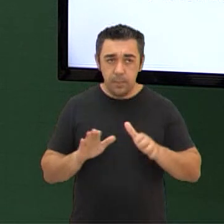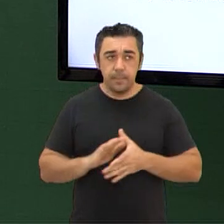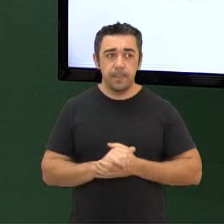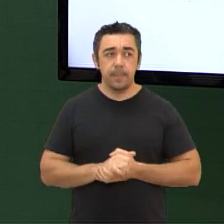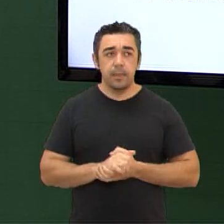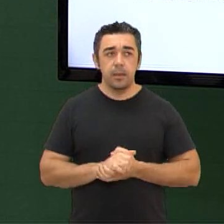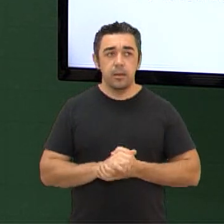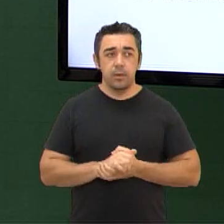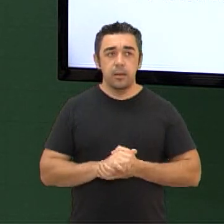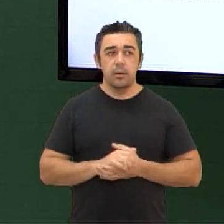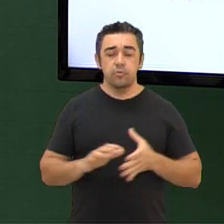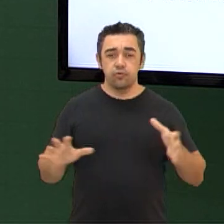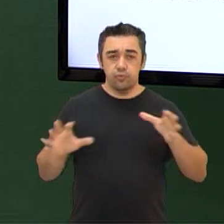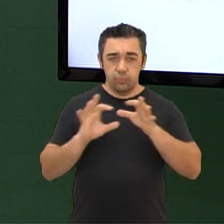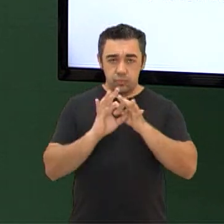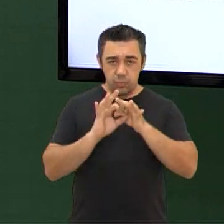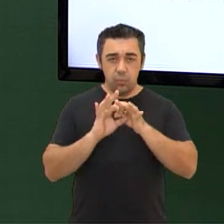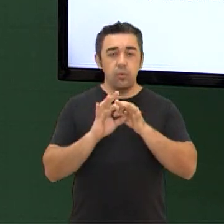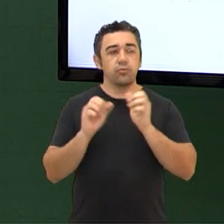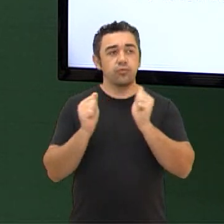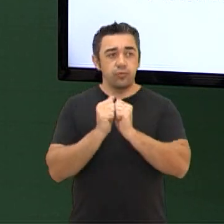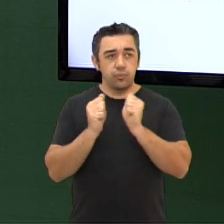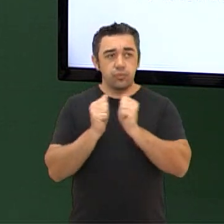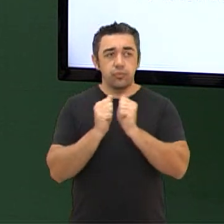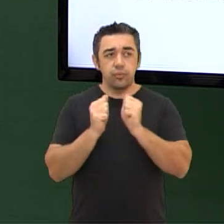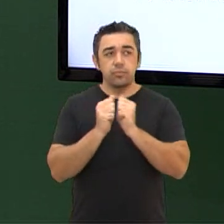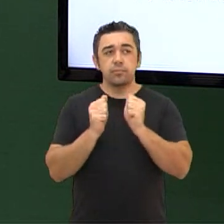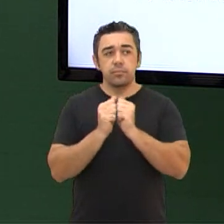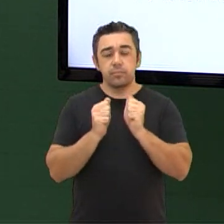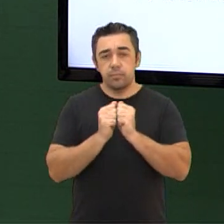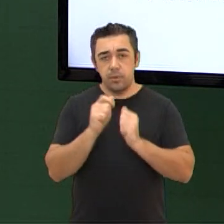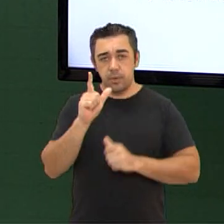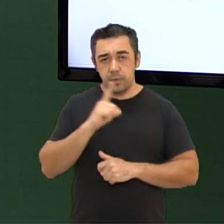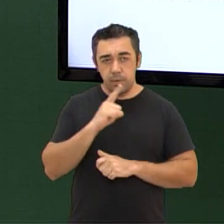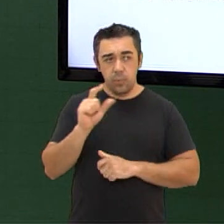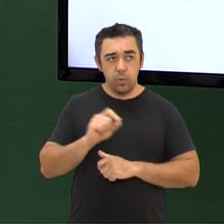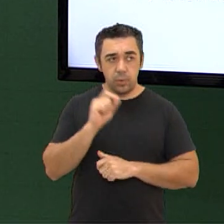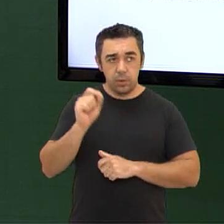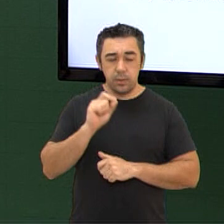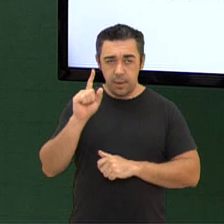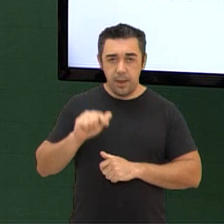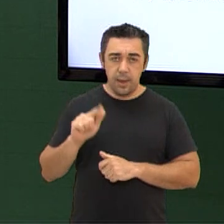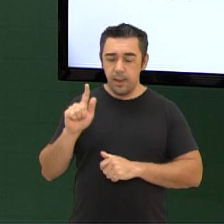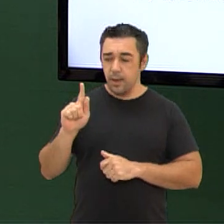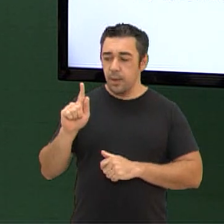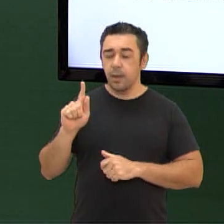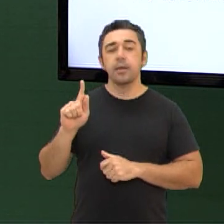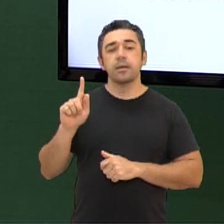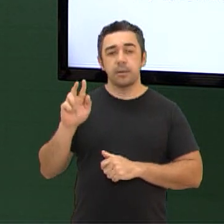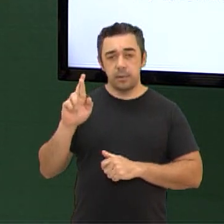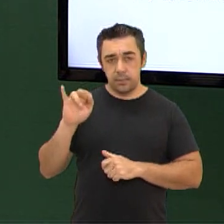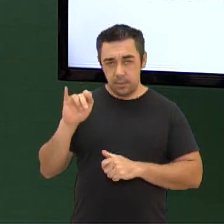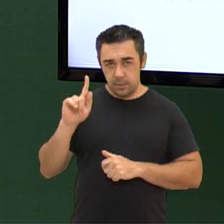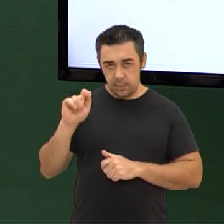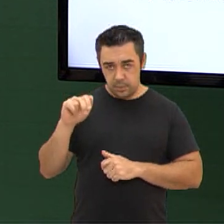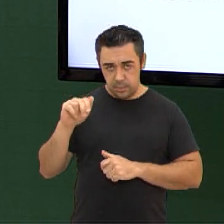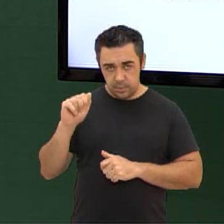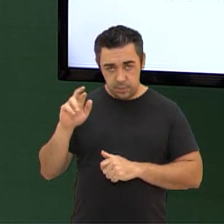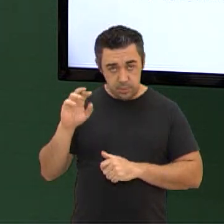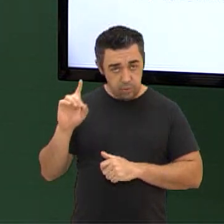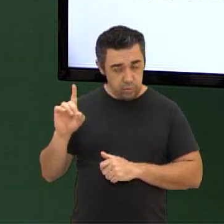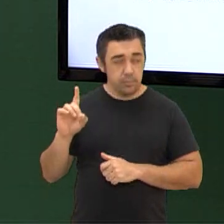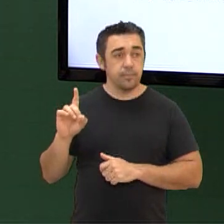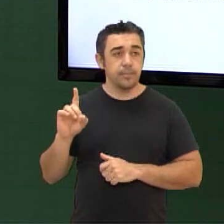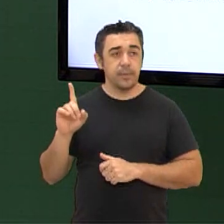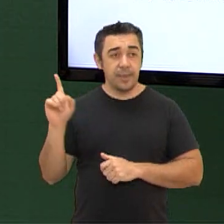beleza? Junta eles com o magnésio, formando então um composto de Grignard, tá certo, galera? E